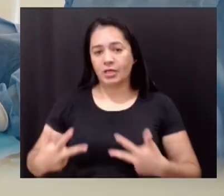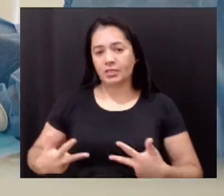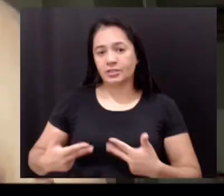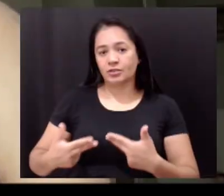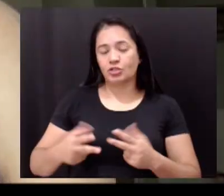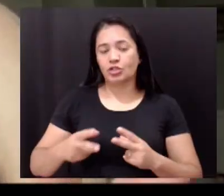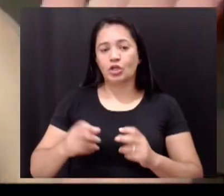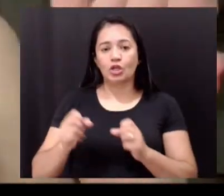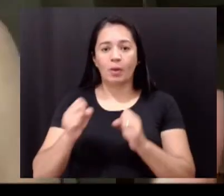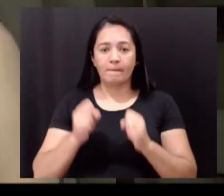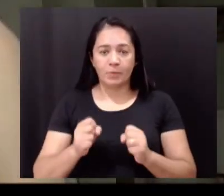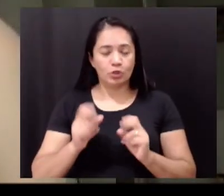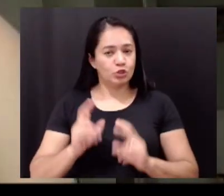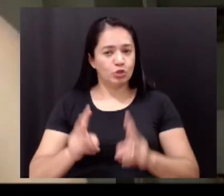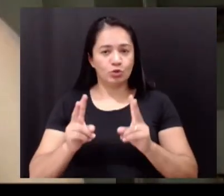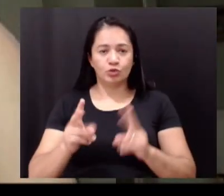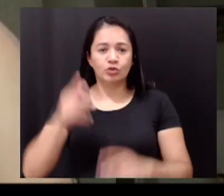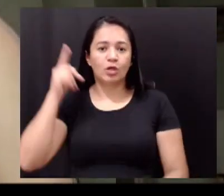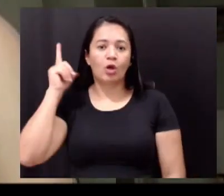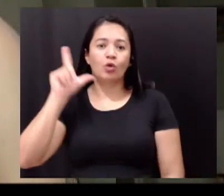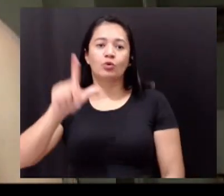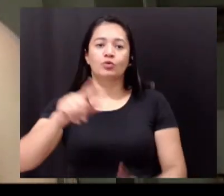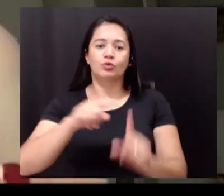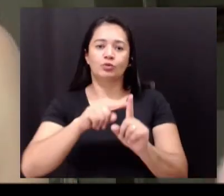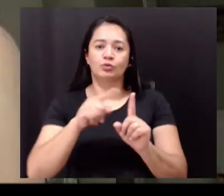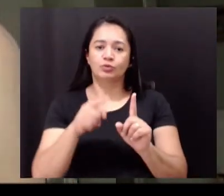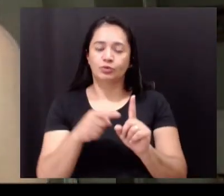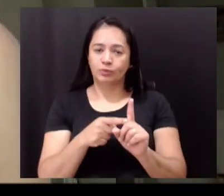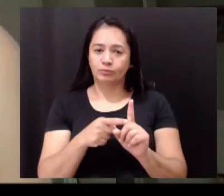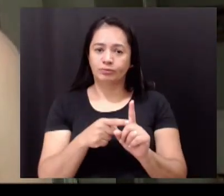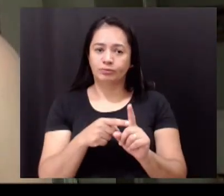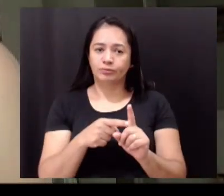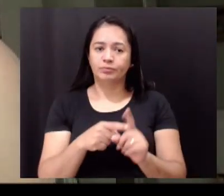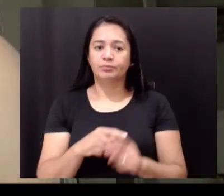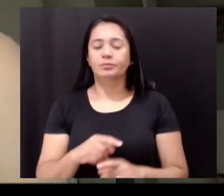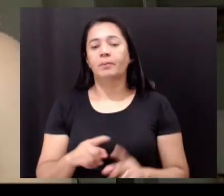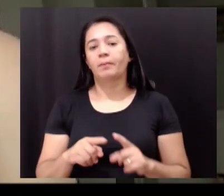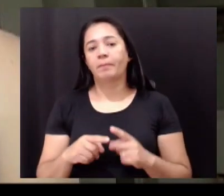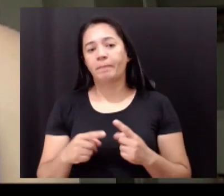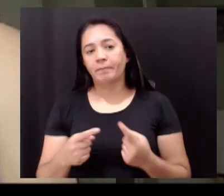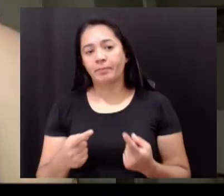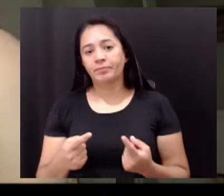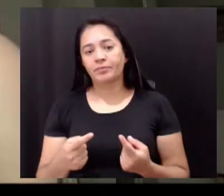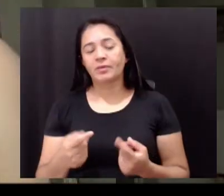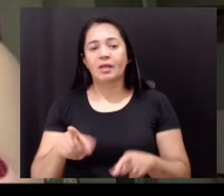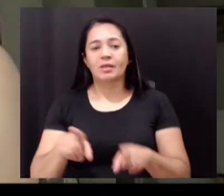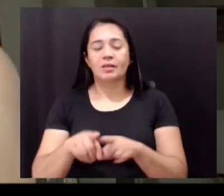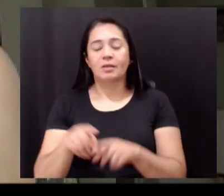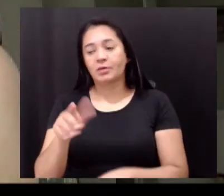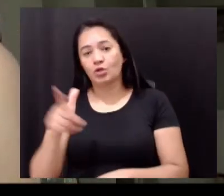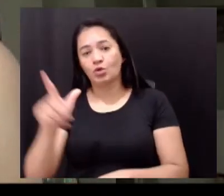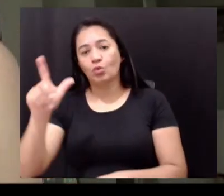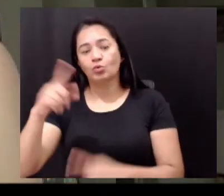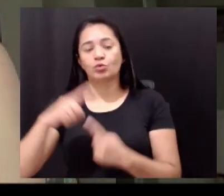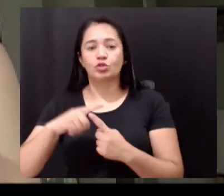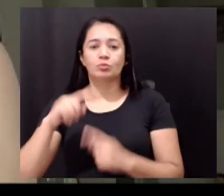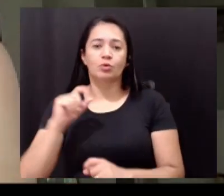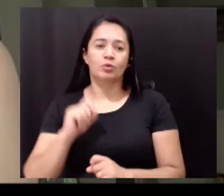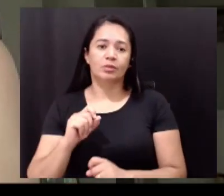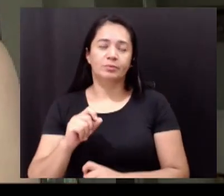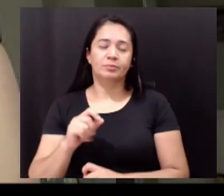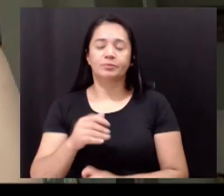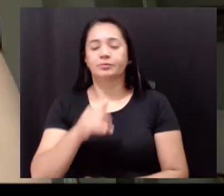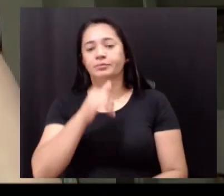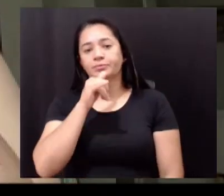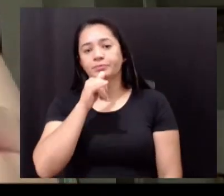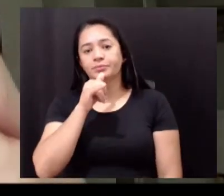fertilidade, e isso num cenário inicial. Quando, num cenário mais avançado, em que, por exemplo, o câncer do